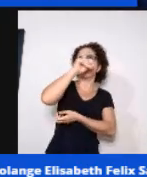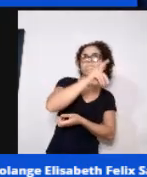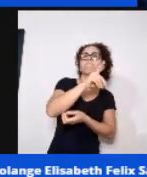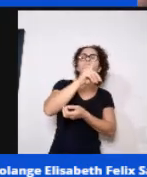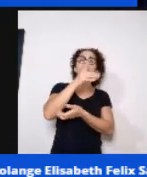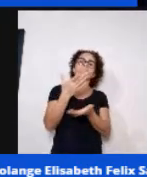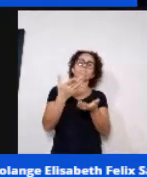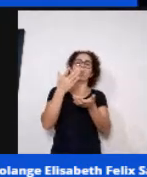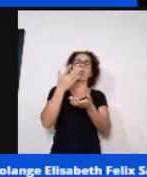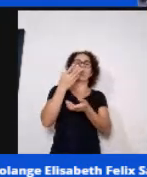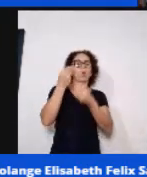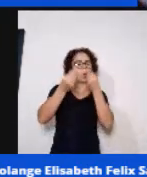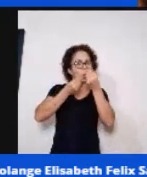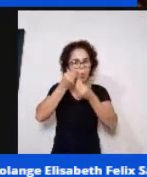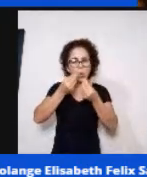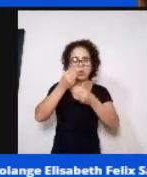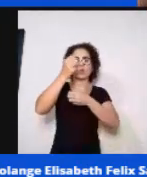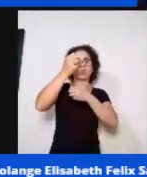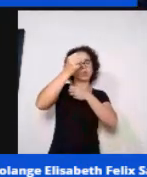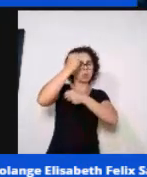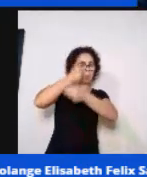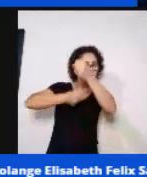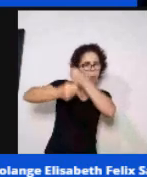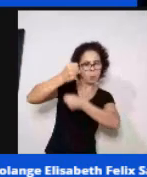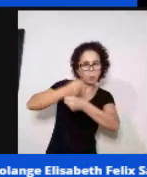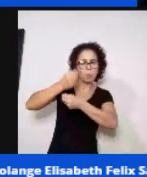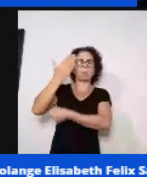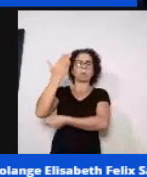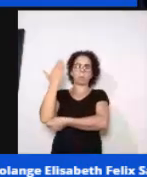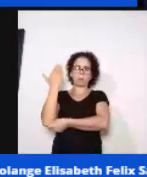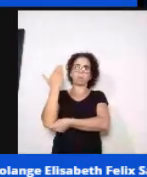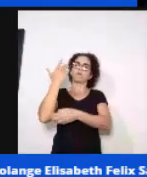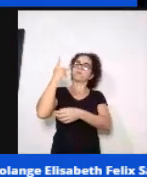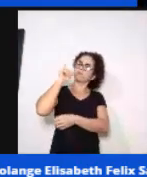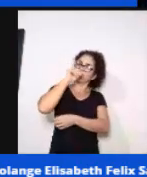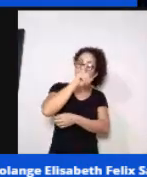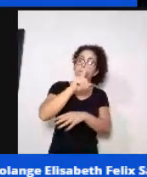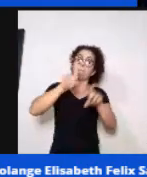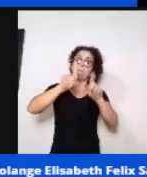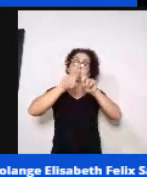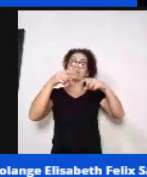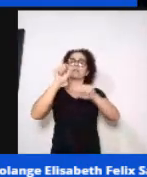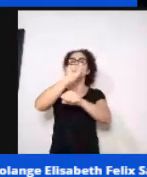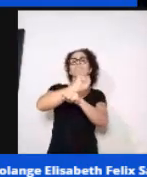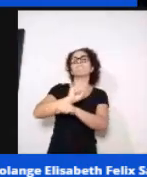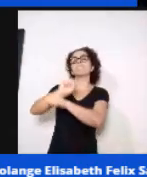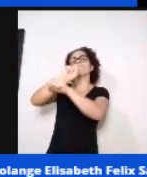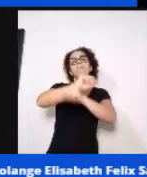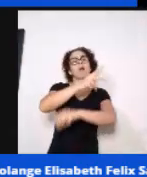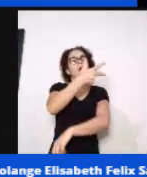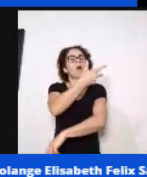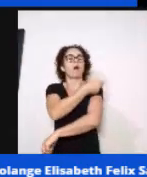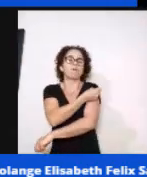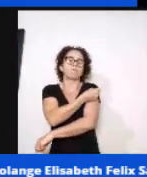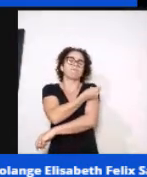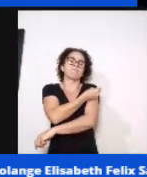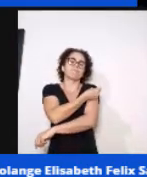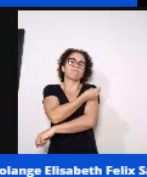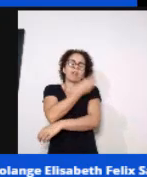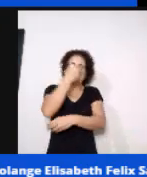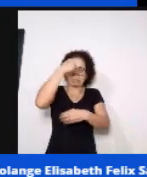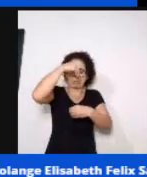como tem sido difícil, mas a esperança, né, dessa vacina não sai de dentro de mim, de